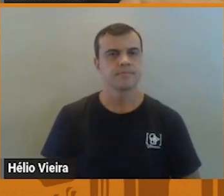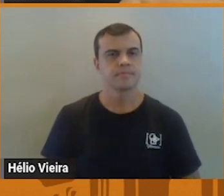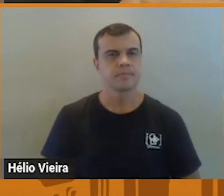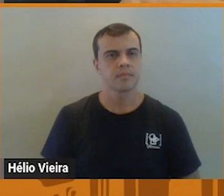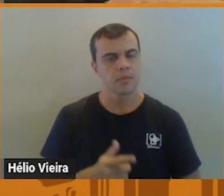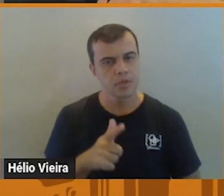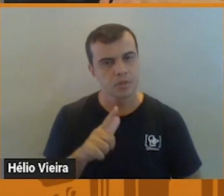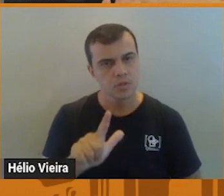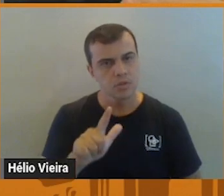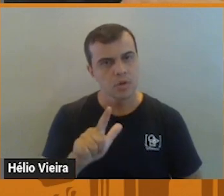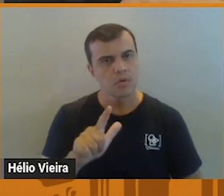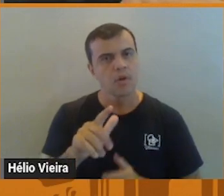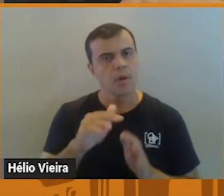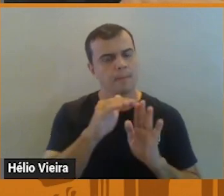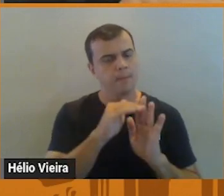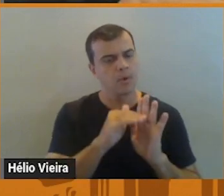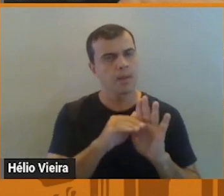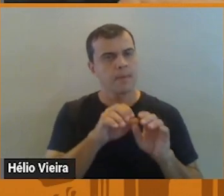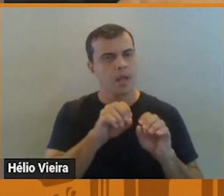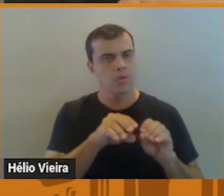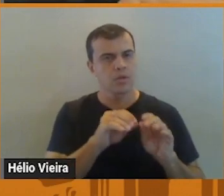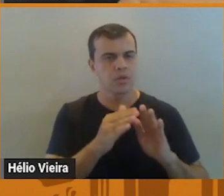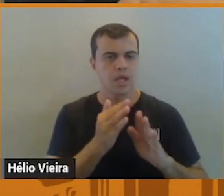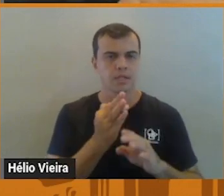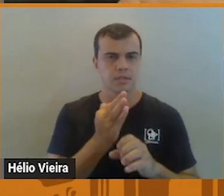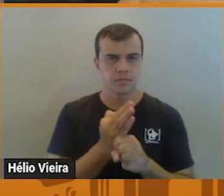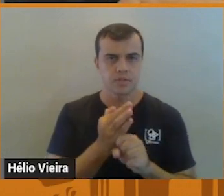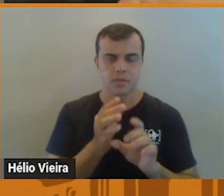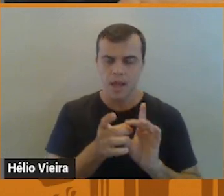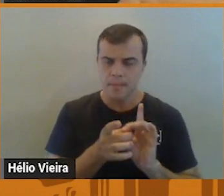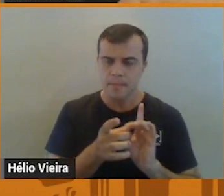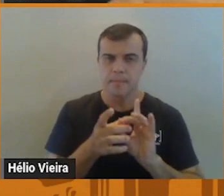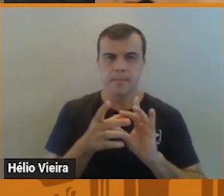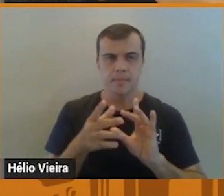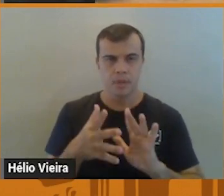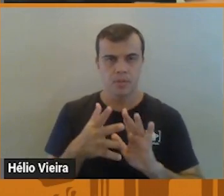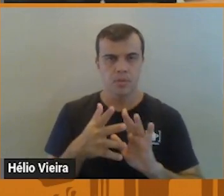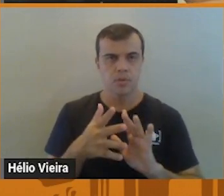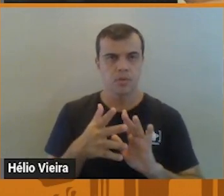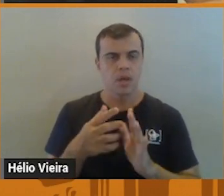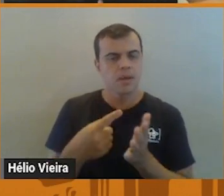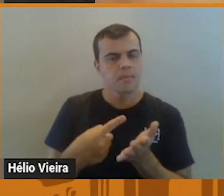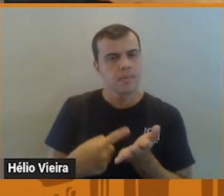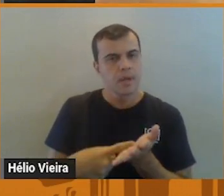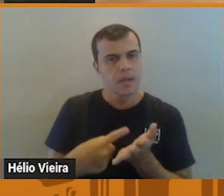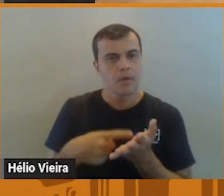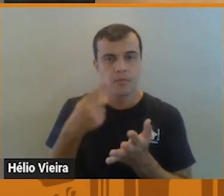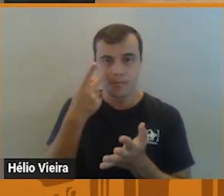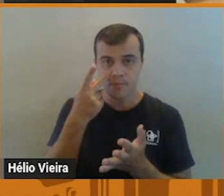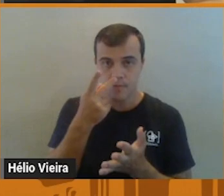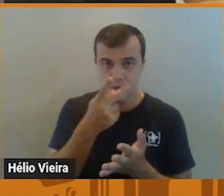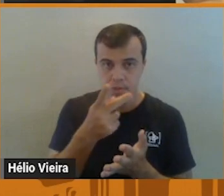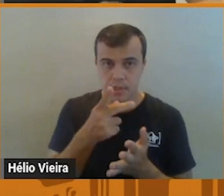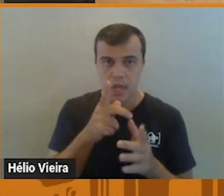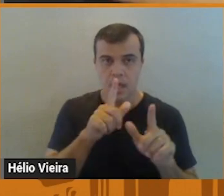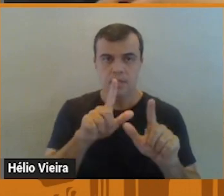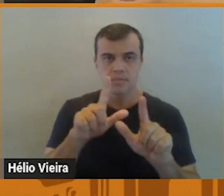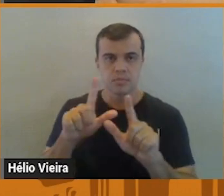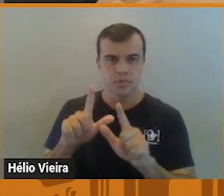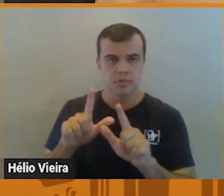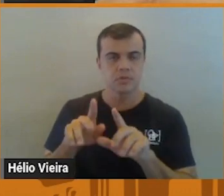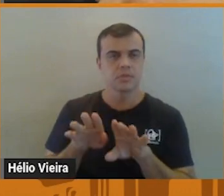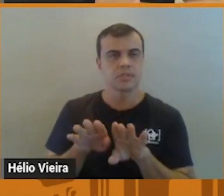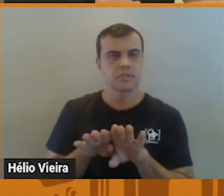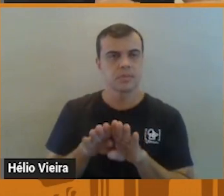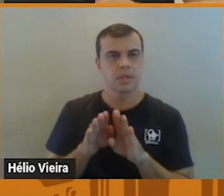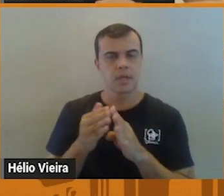Mais uma vez, o programa educativo na Casa Fiat de Cultura está aberto a agendamentos para visitação às exposições. A Casa Fiat de